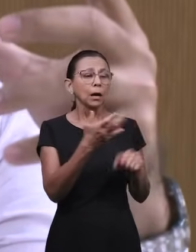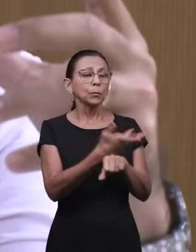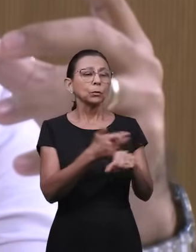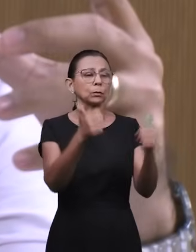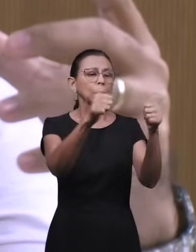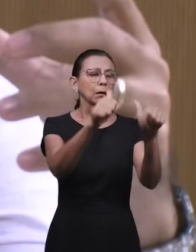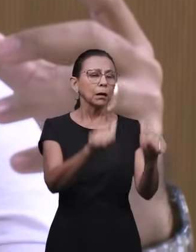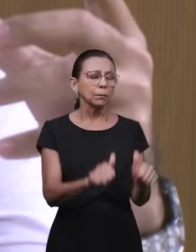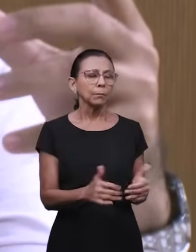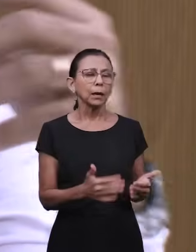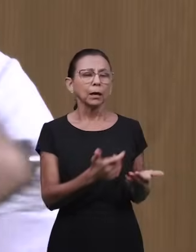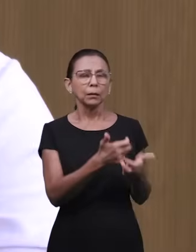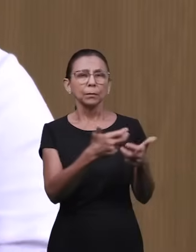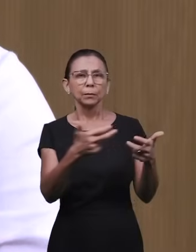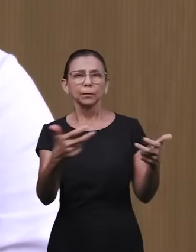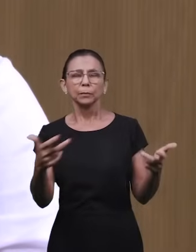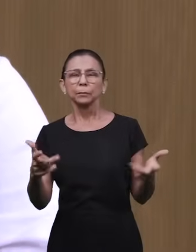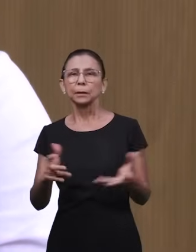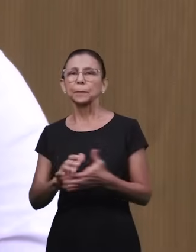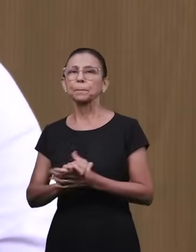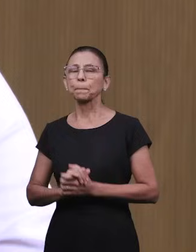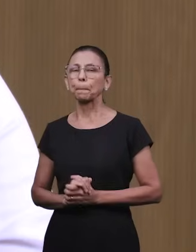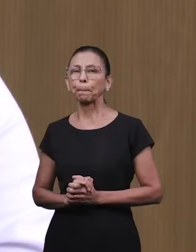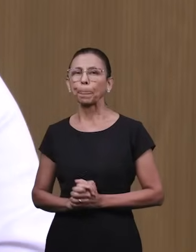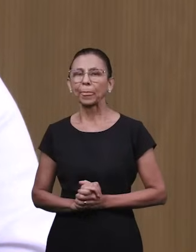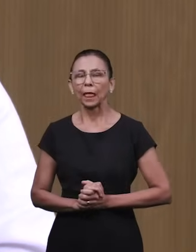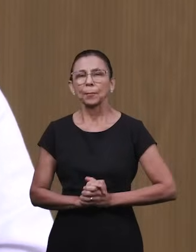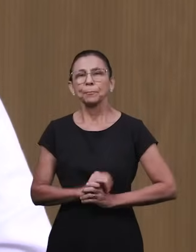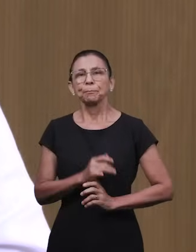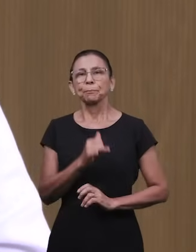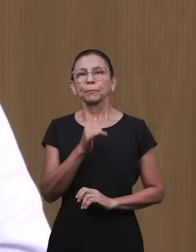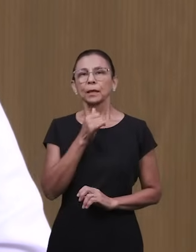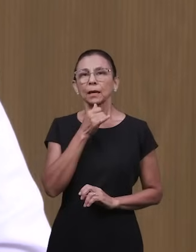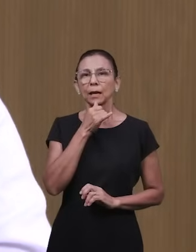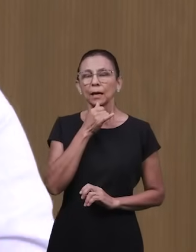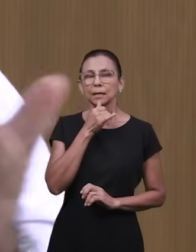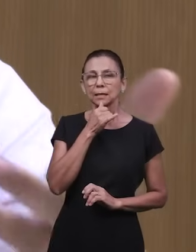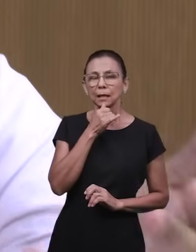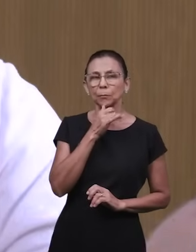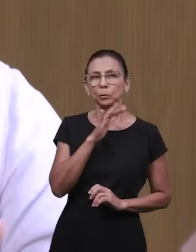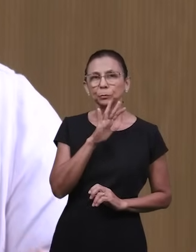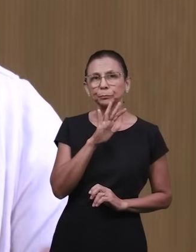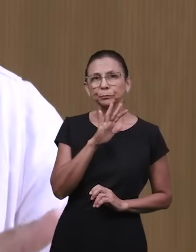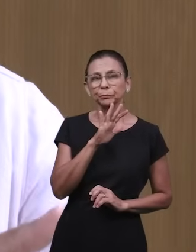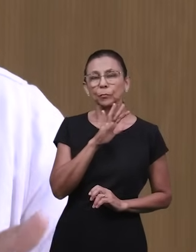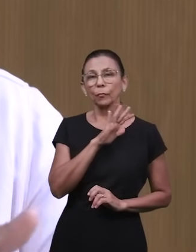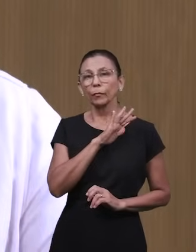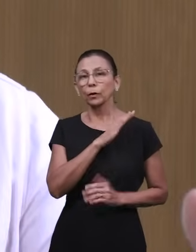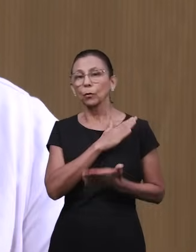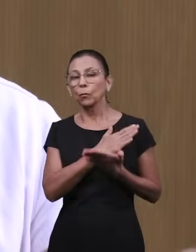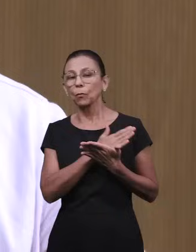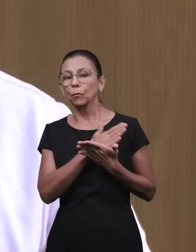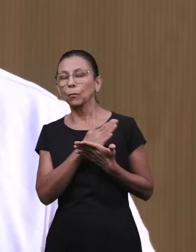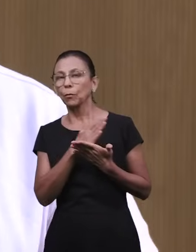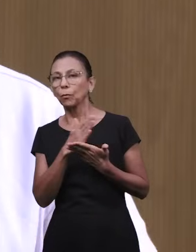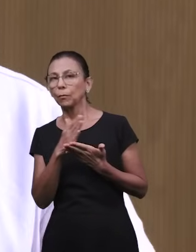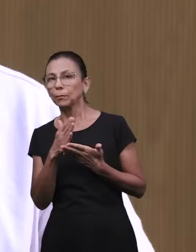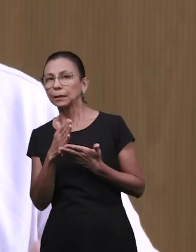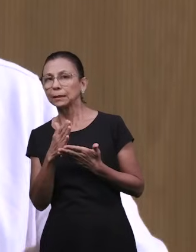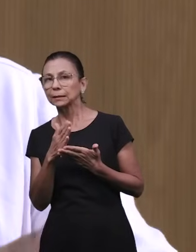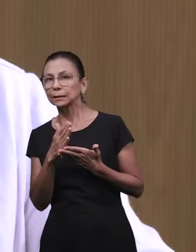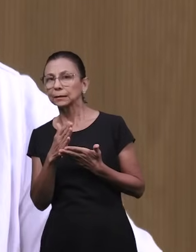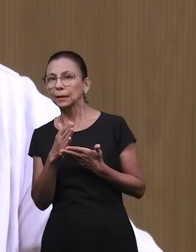que figura no Novo Testamento estaria associada à fertilidade, por exemplo? Então, começou-se a